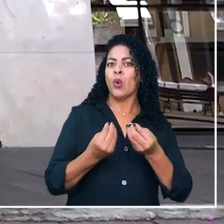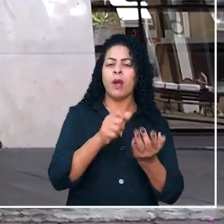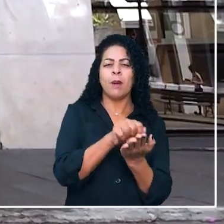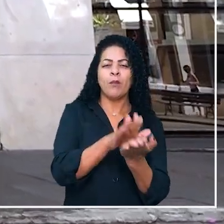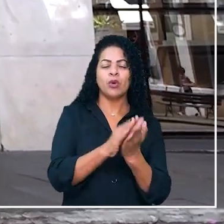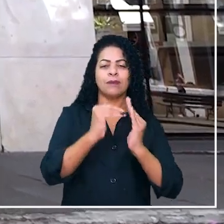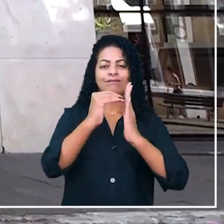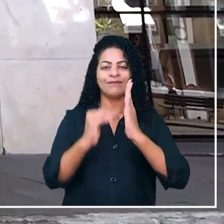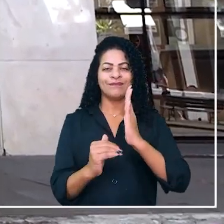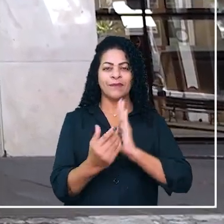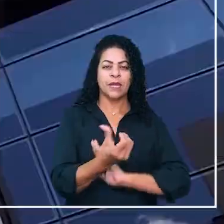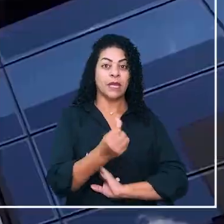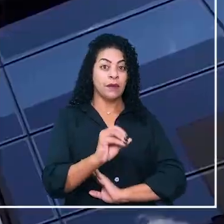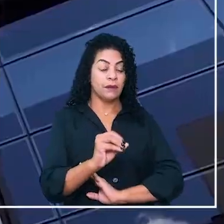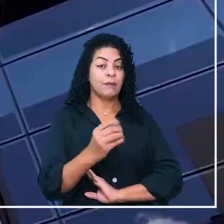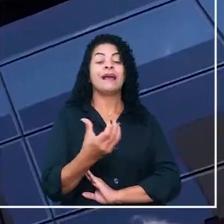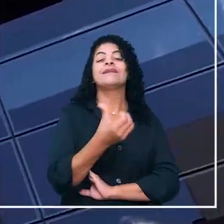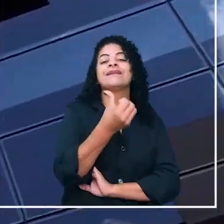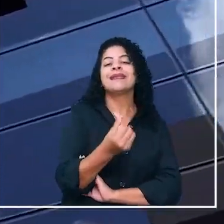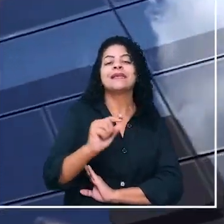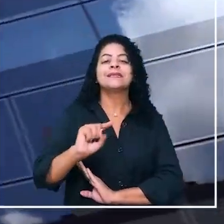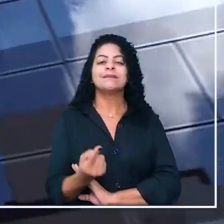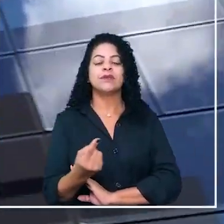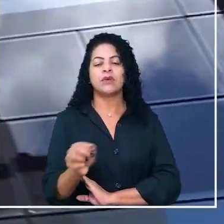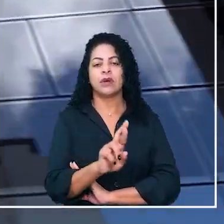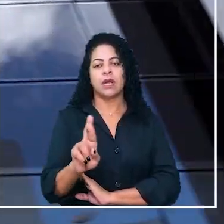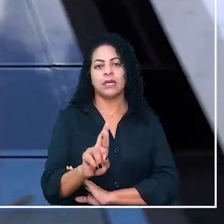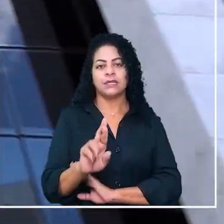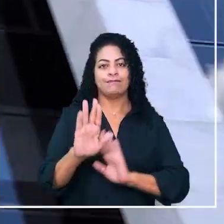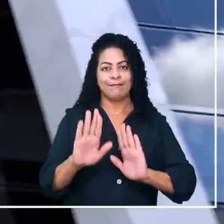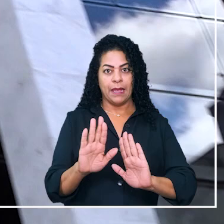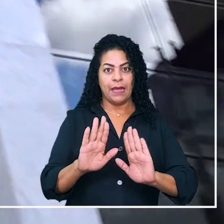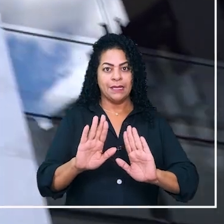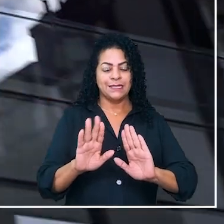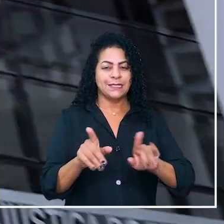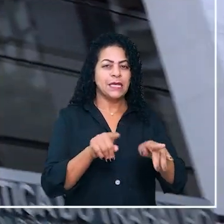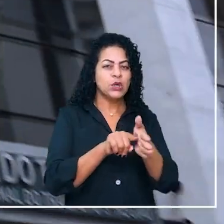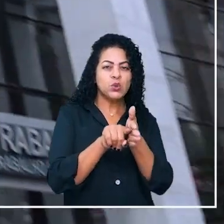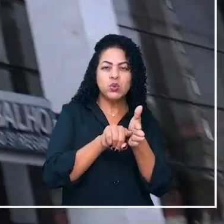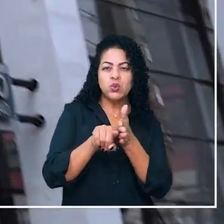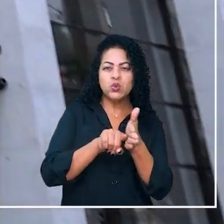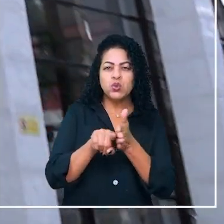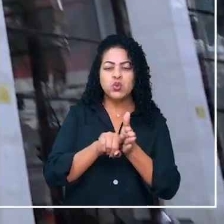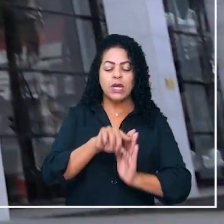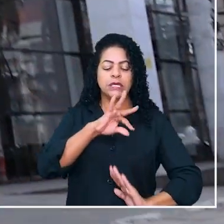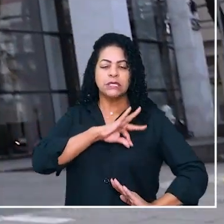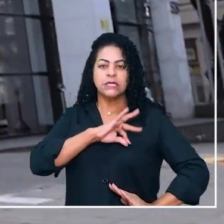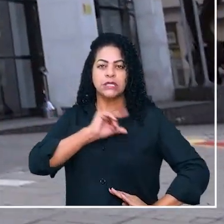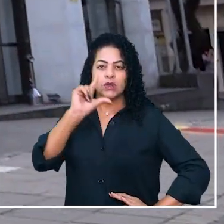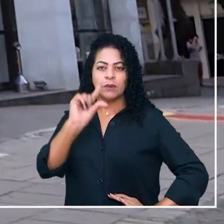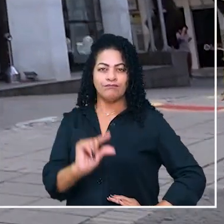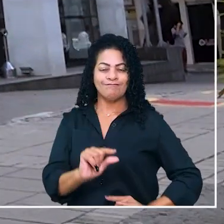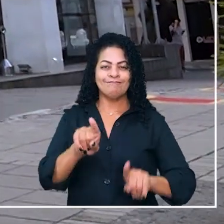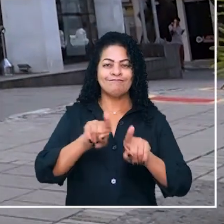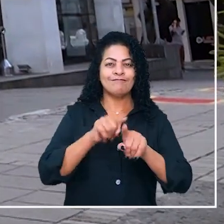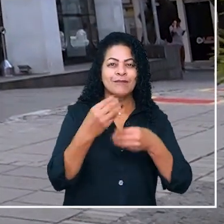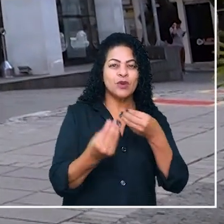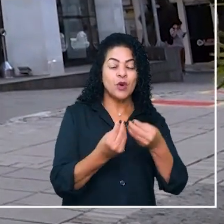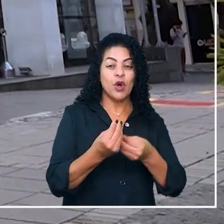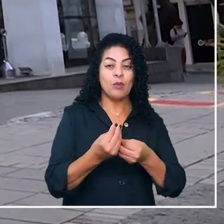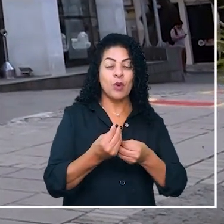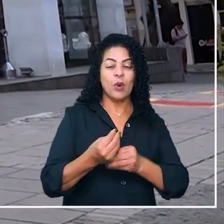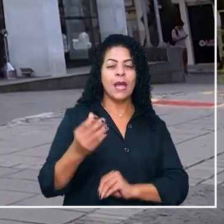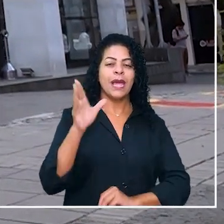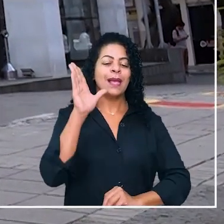a multa para R$6 mil. Para chegar a esse valor, foram considerados o menor piso salarial da categoria e o número